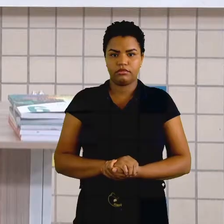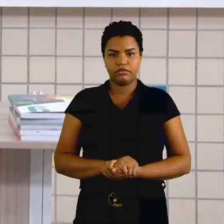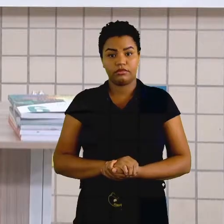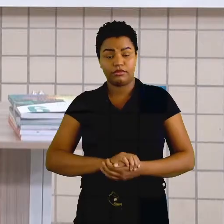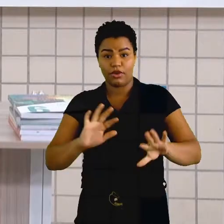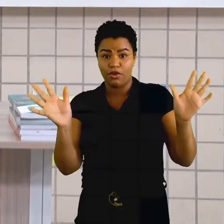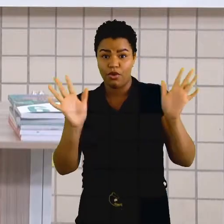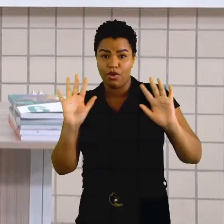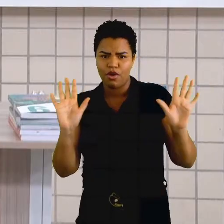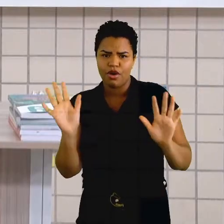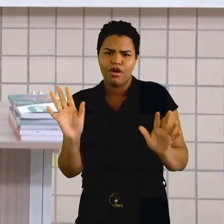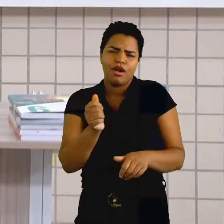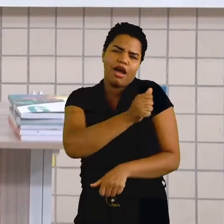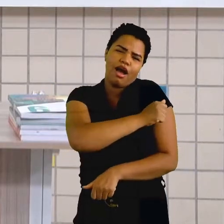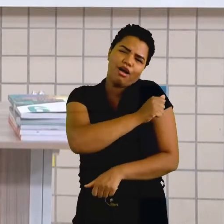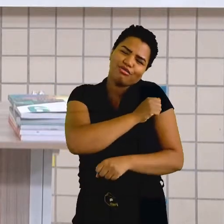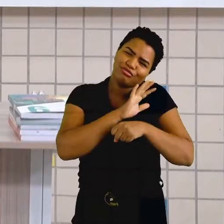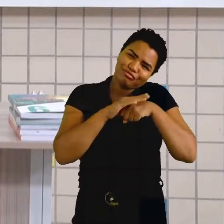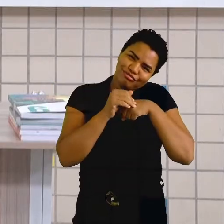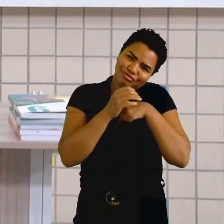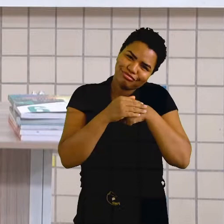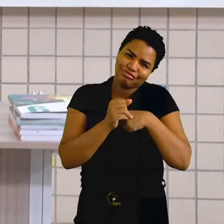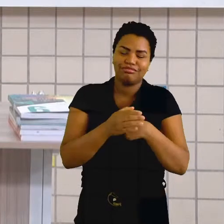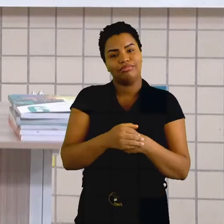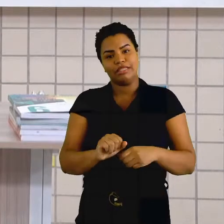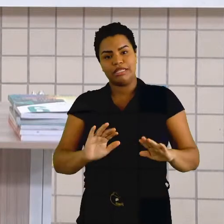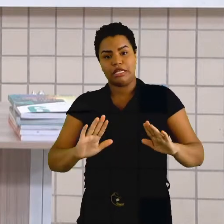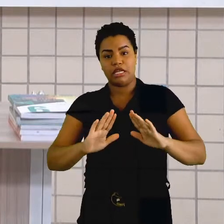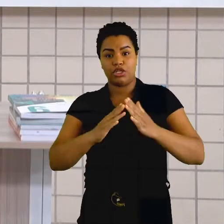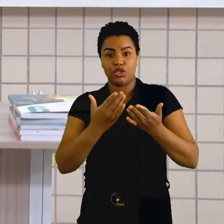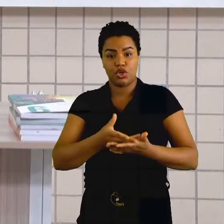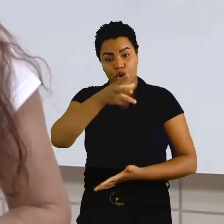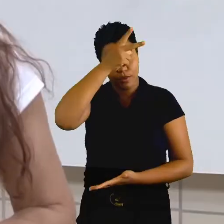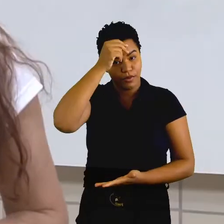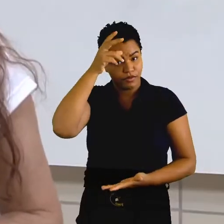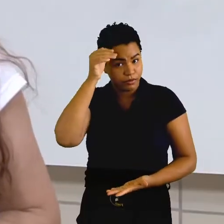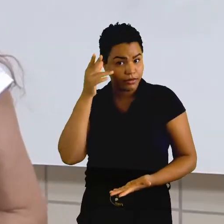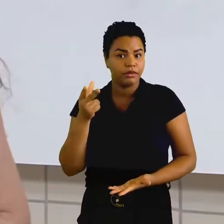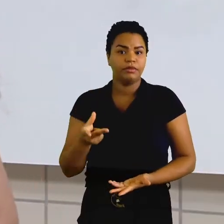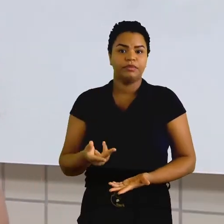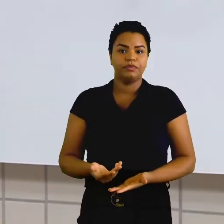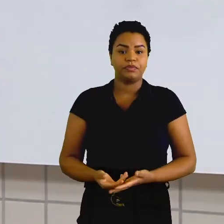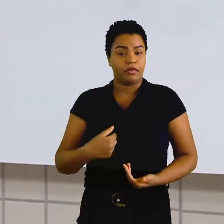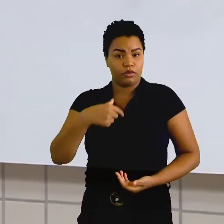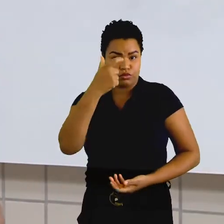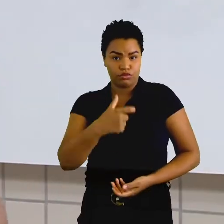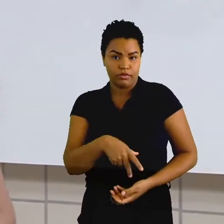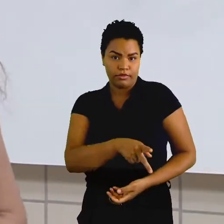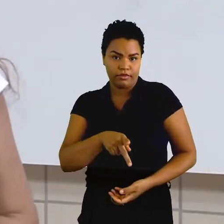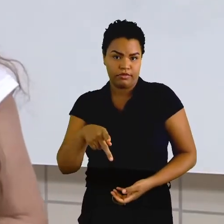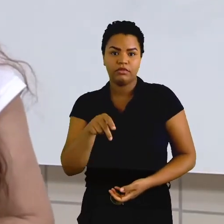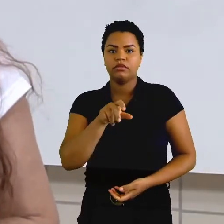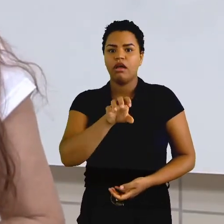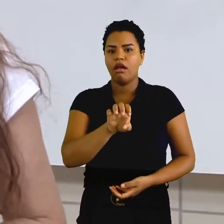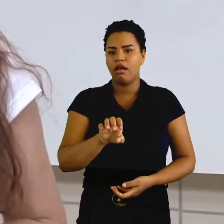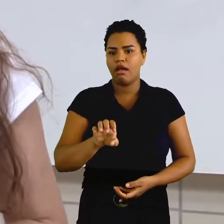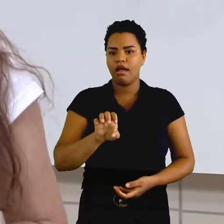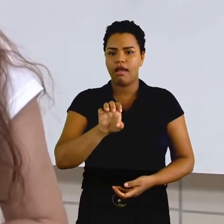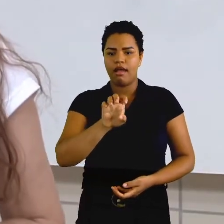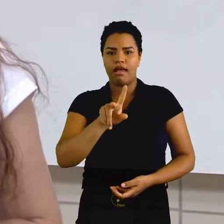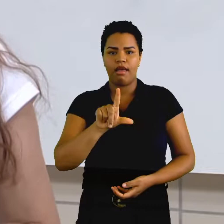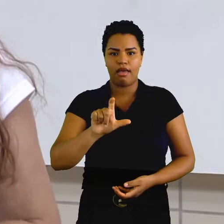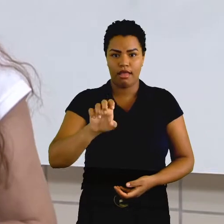Olá, queridos alunos e queridas alunas da Rede Municipal de Ensino. Sou a professora Ellen e vou estar com vocês nos próximos